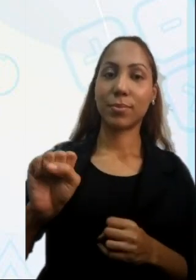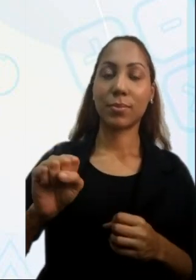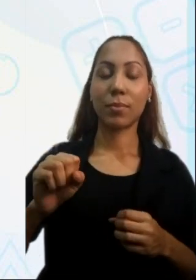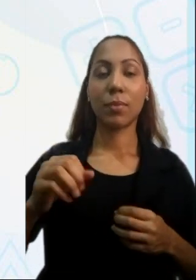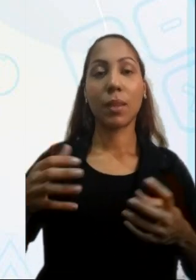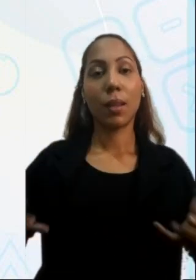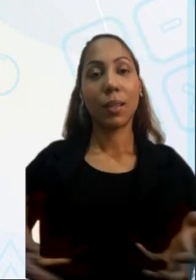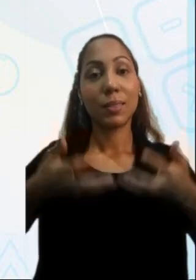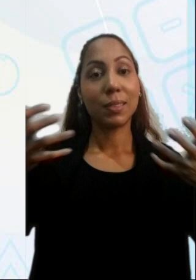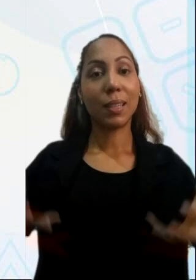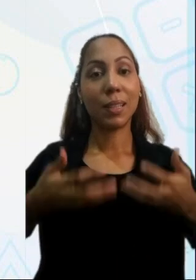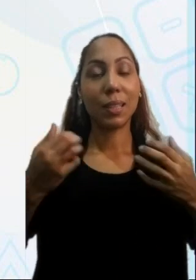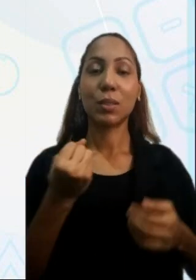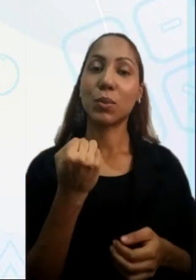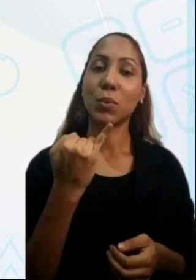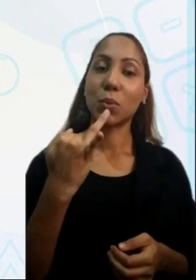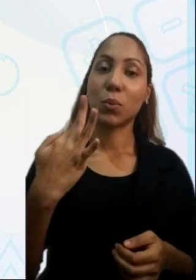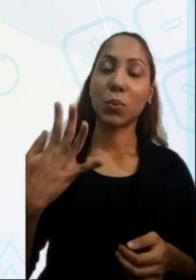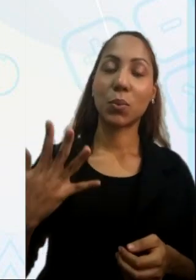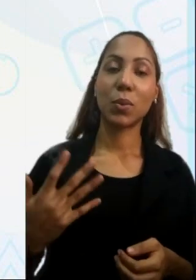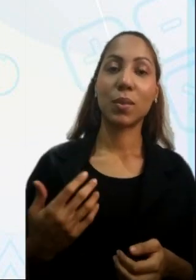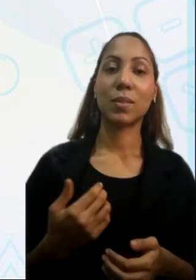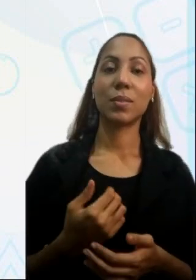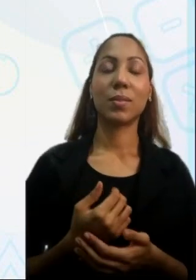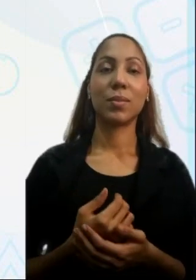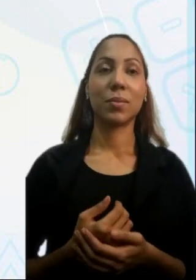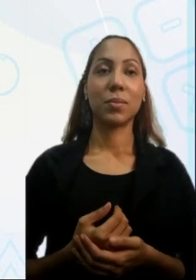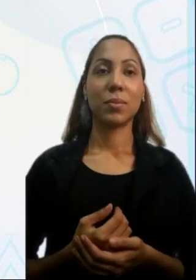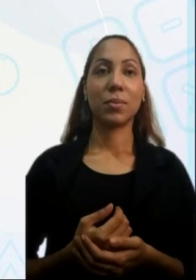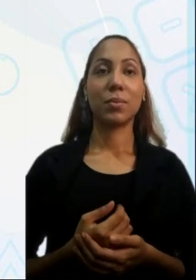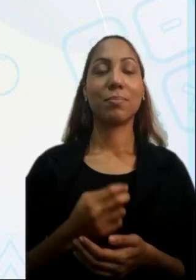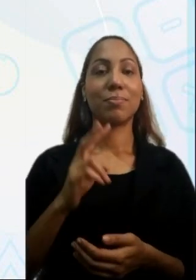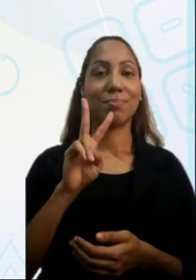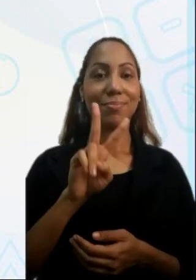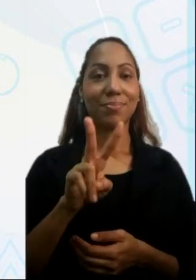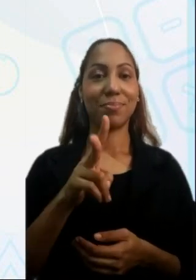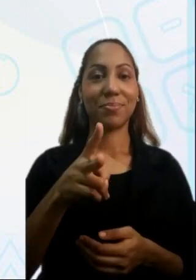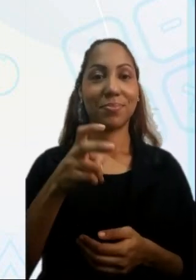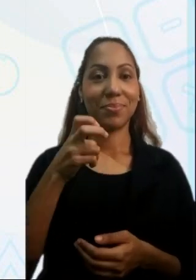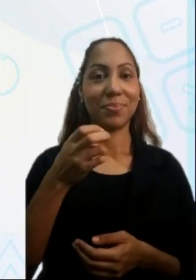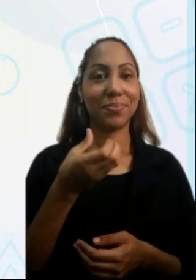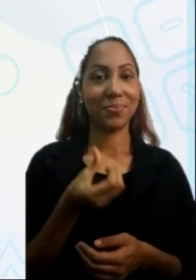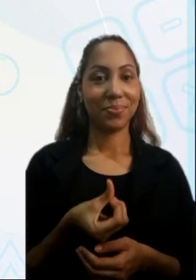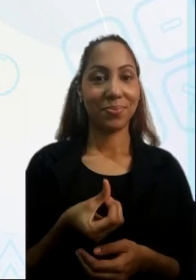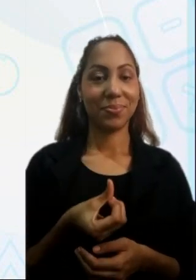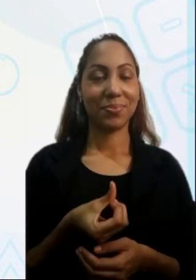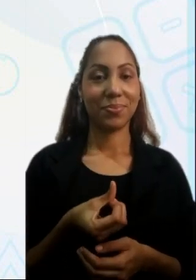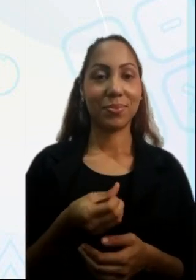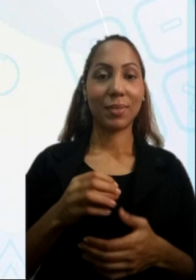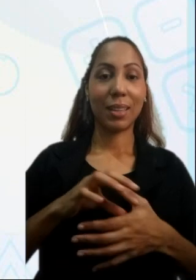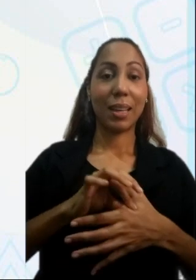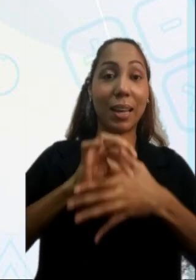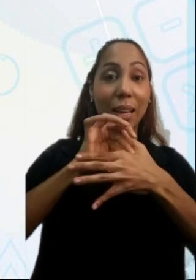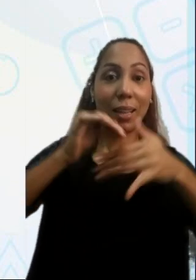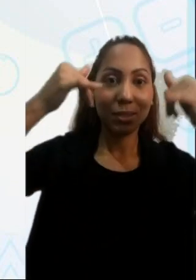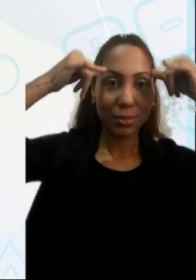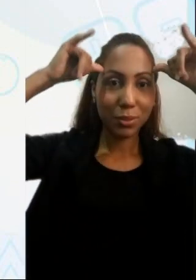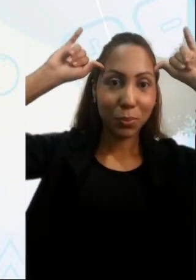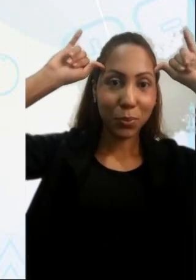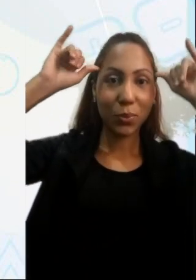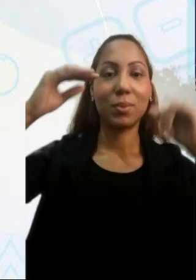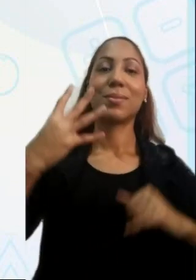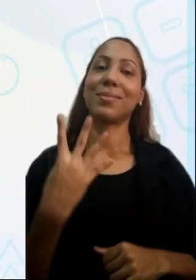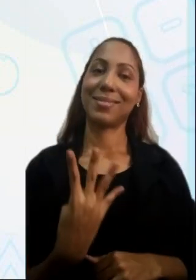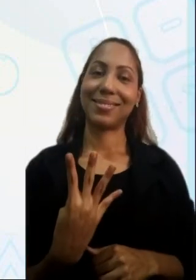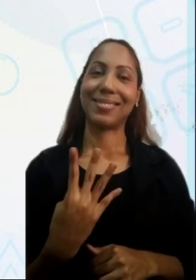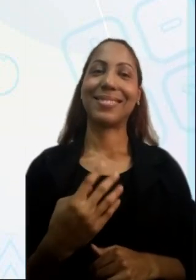quantos escolheram salada? A gente olha lá no gráfico e a gente percebe que 6. A carne bovina, 4. Muito